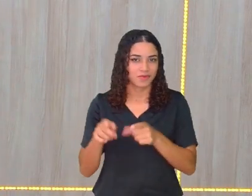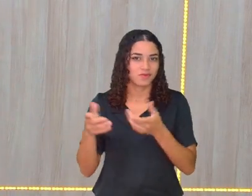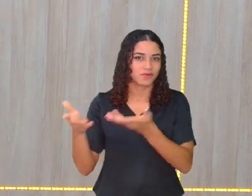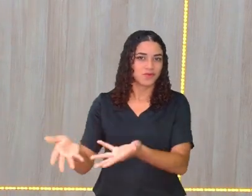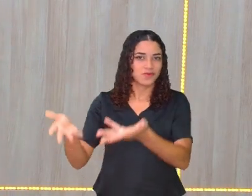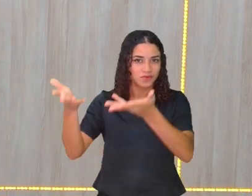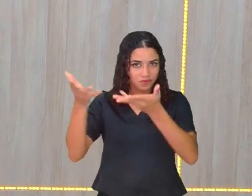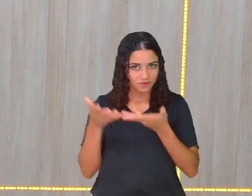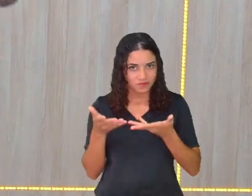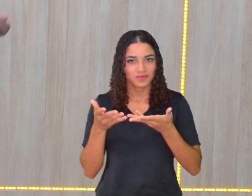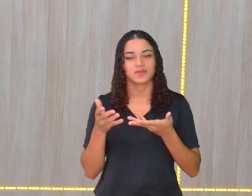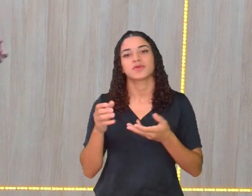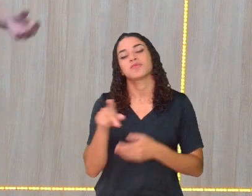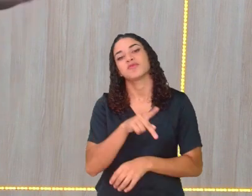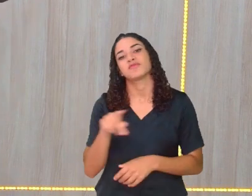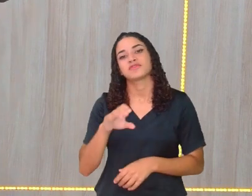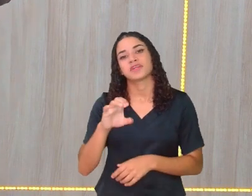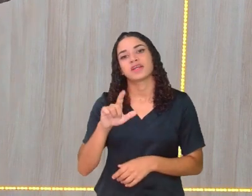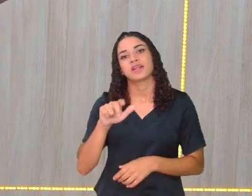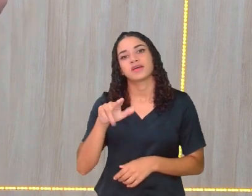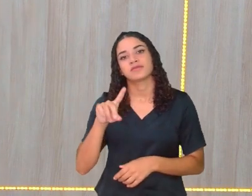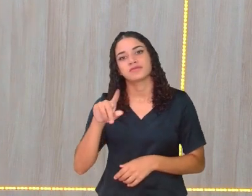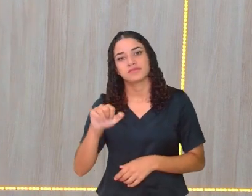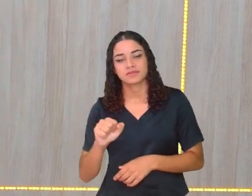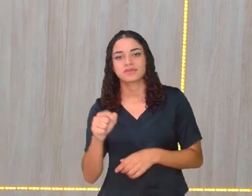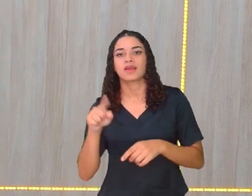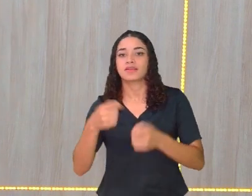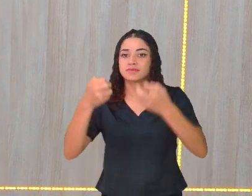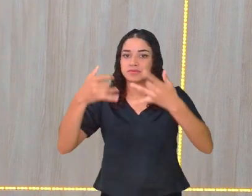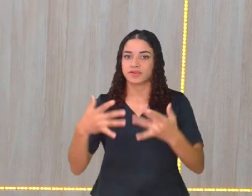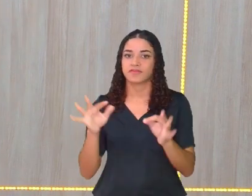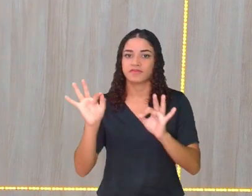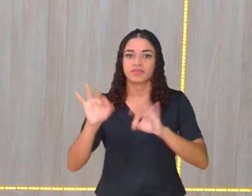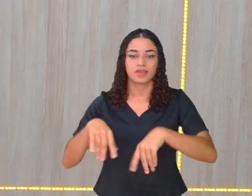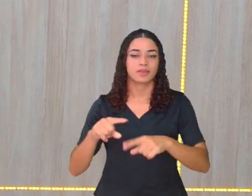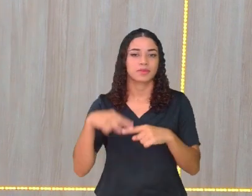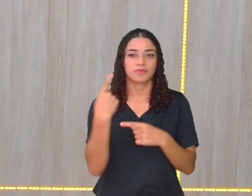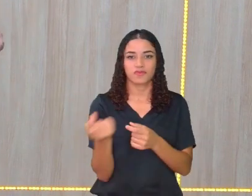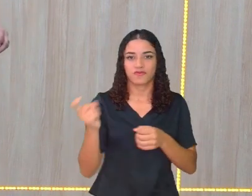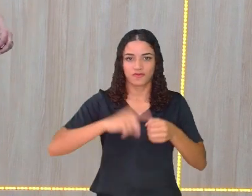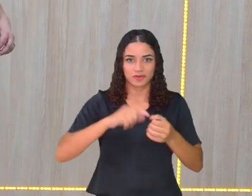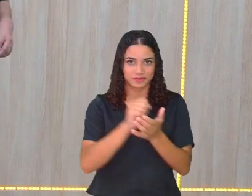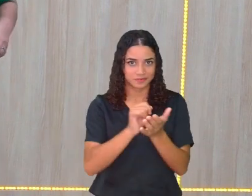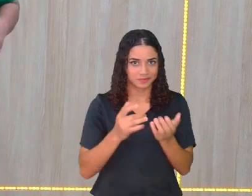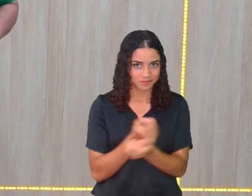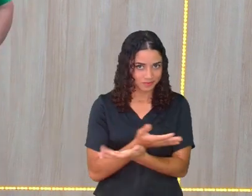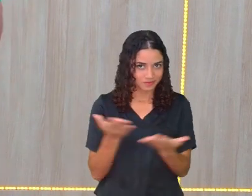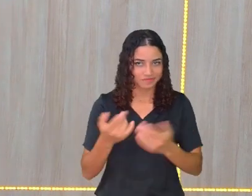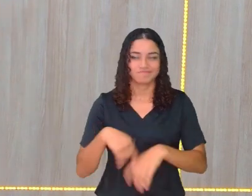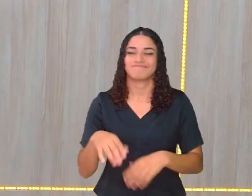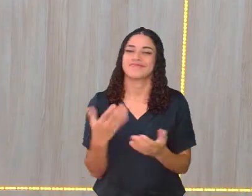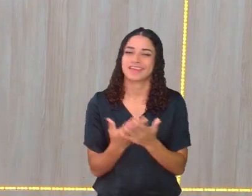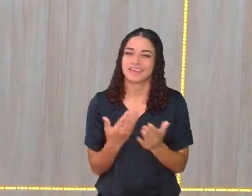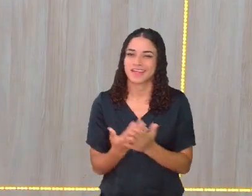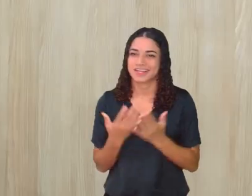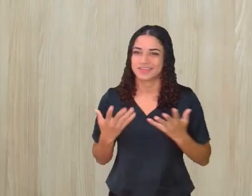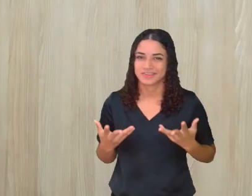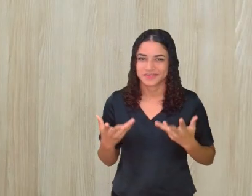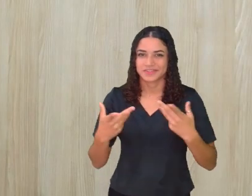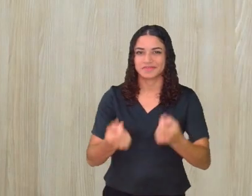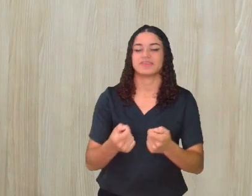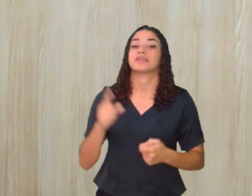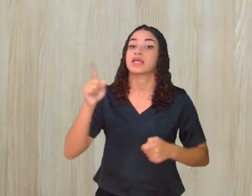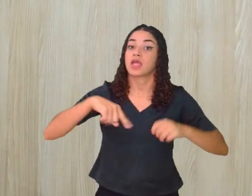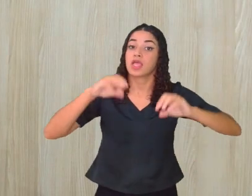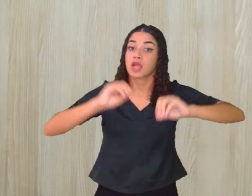para ela fazer as considerações finais, e eu volto dando um recadinho da atividade, professora Cláudia. Bem, pessoal, que aula maravilhosa, né? Aí ficou